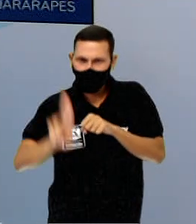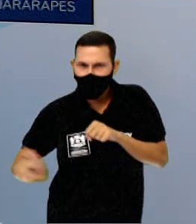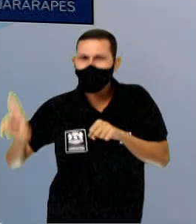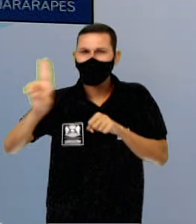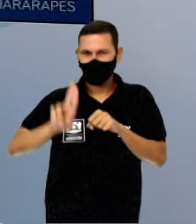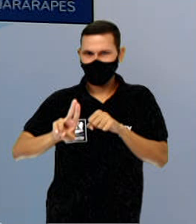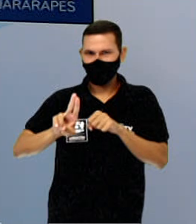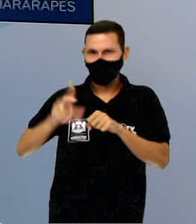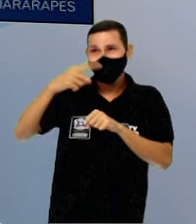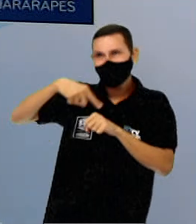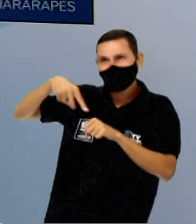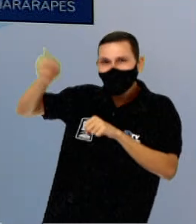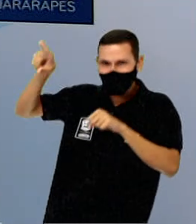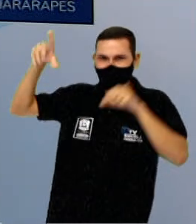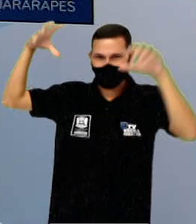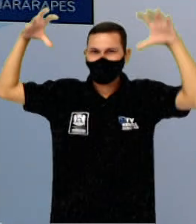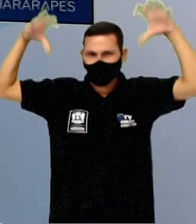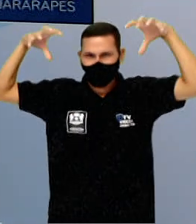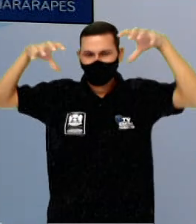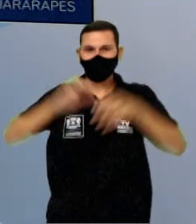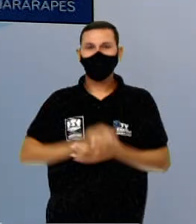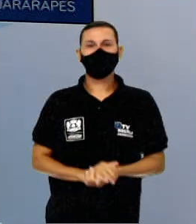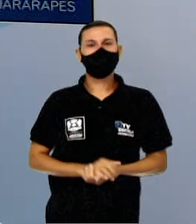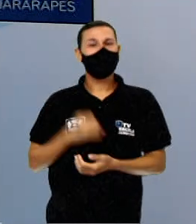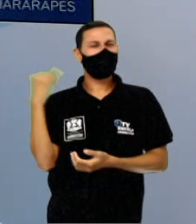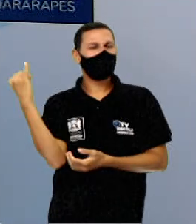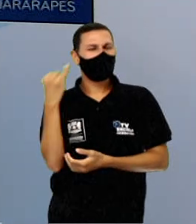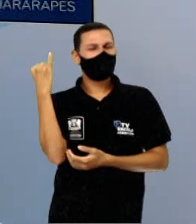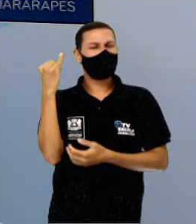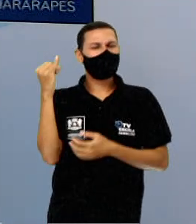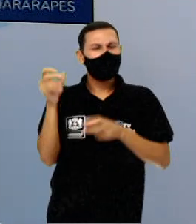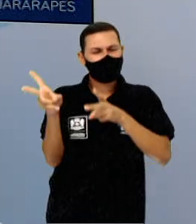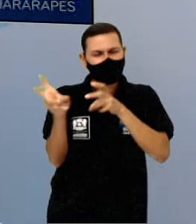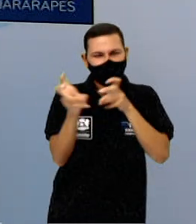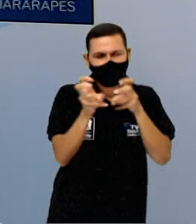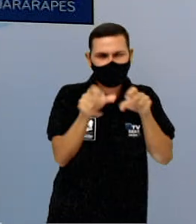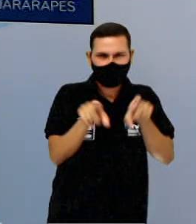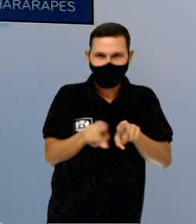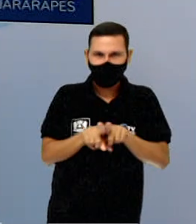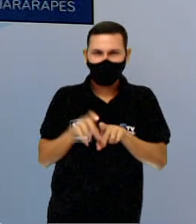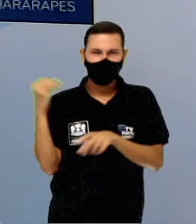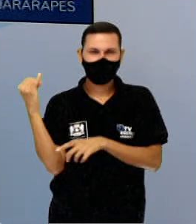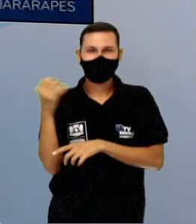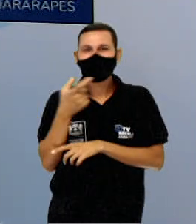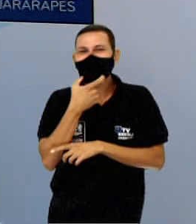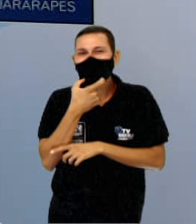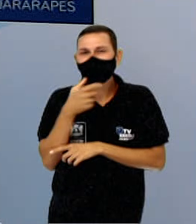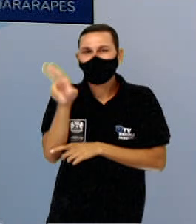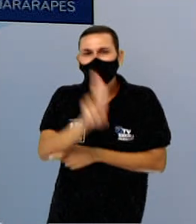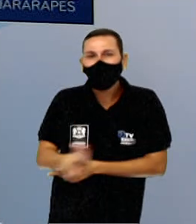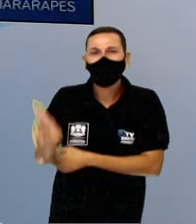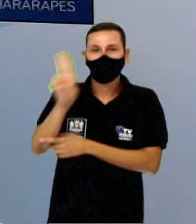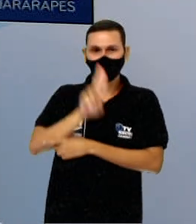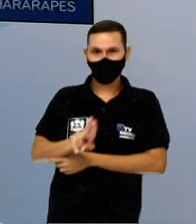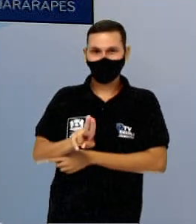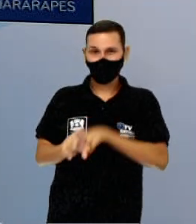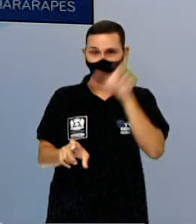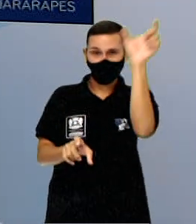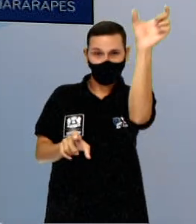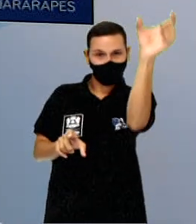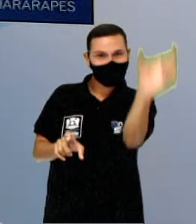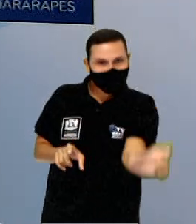vai chover uma coisa importante de a gente veio aqui é que em inglês a gente tem que usar o sujeito